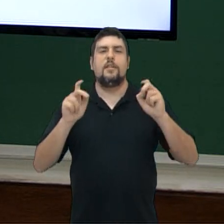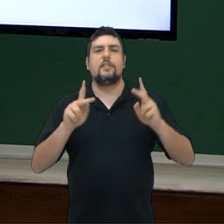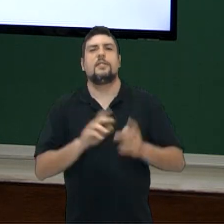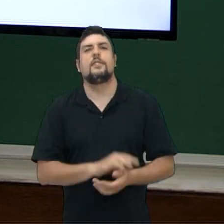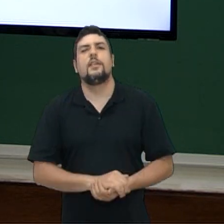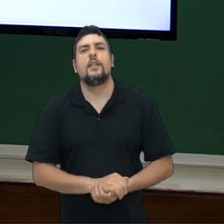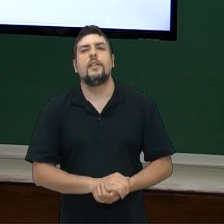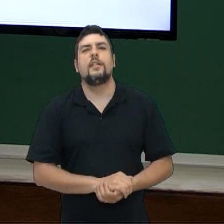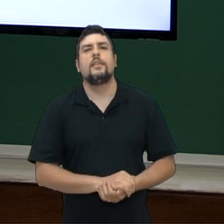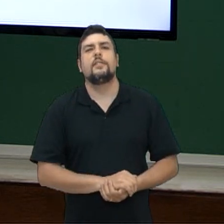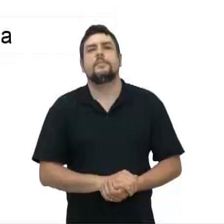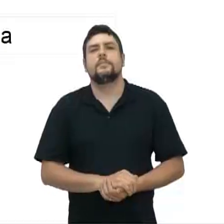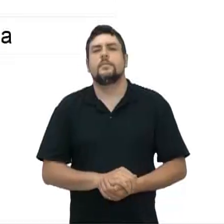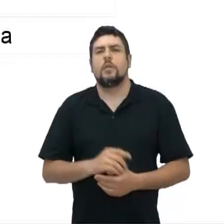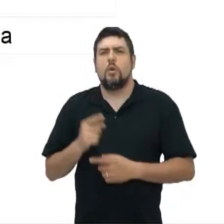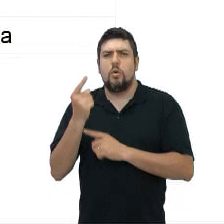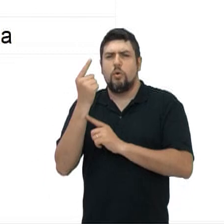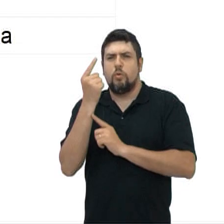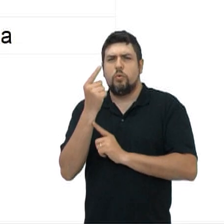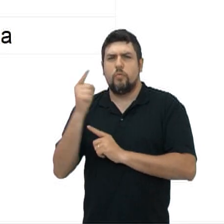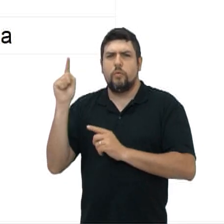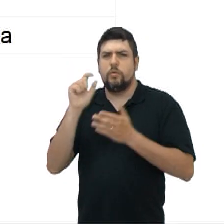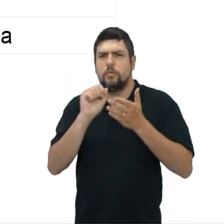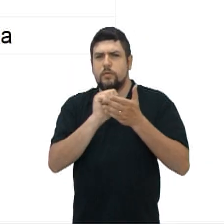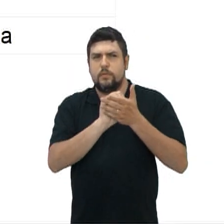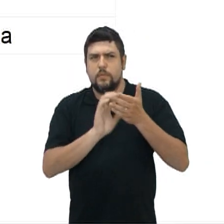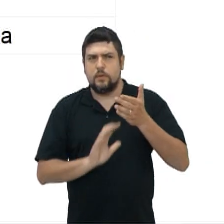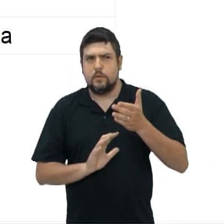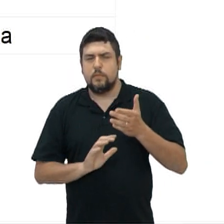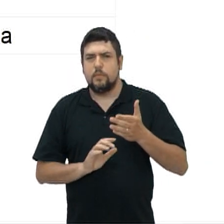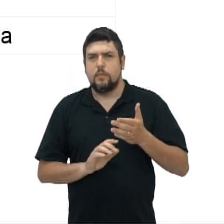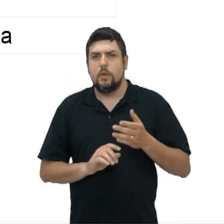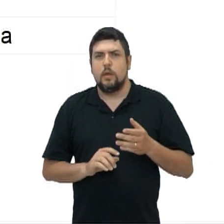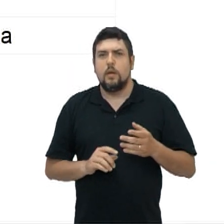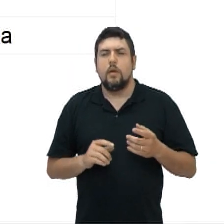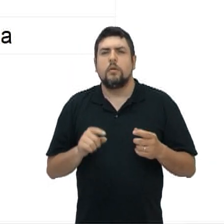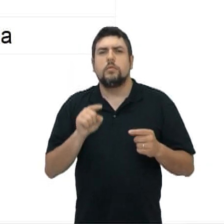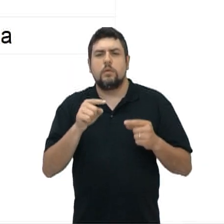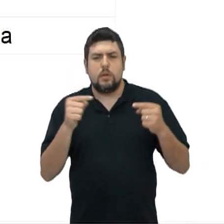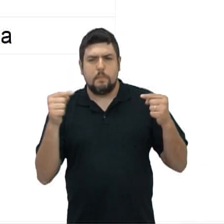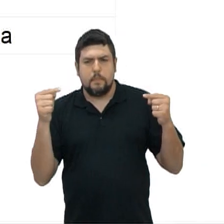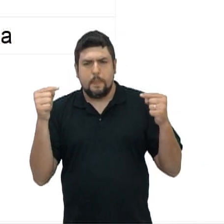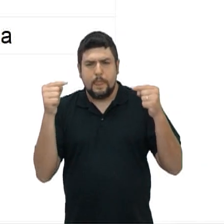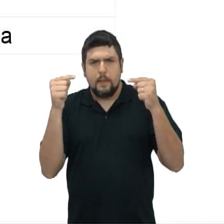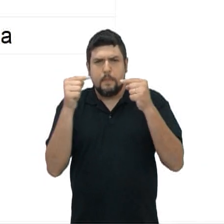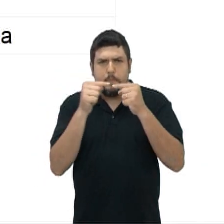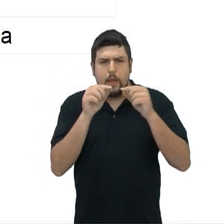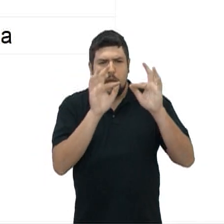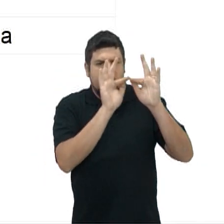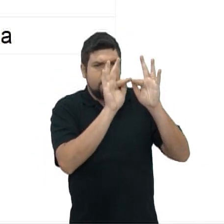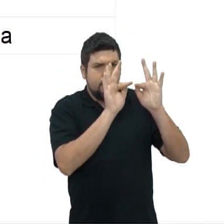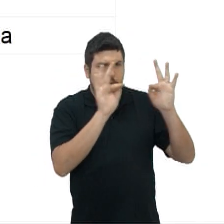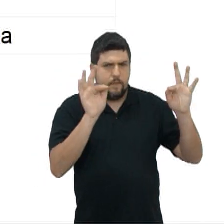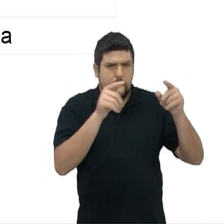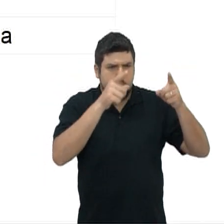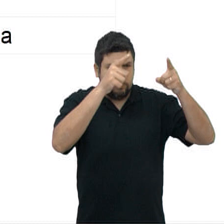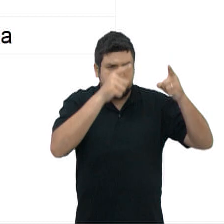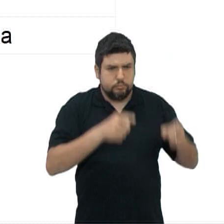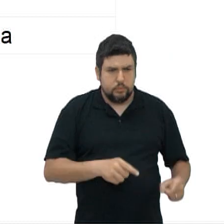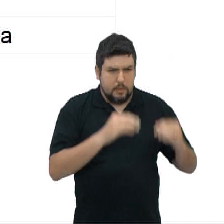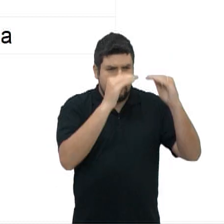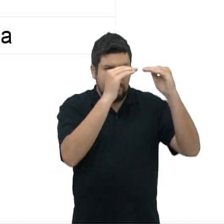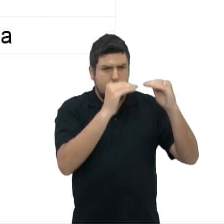galera! Último exercício, faça aqui a correspondência correta entre as frases da primeira